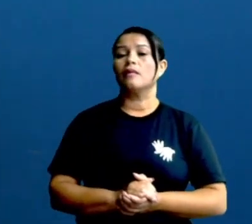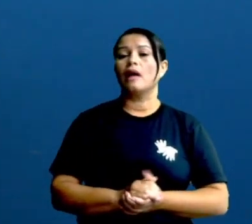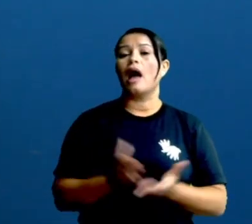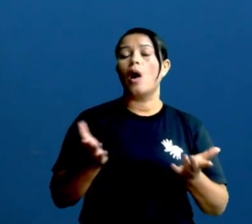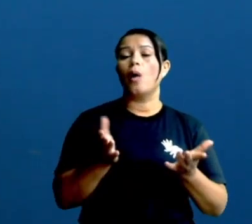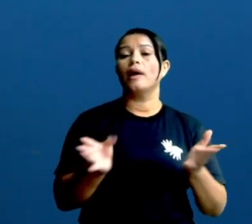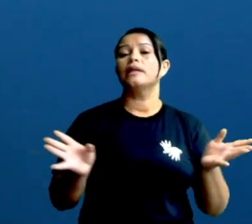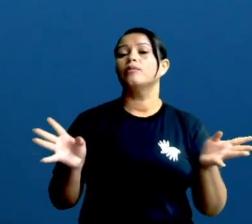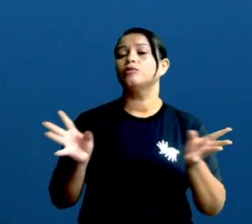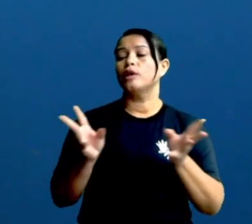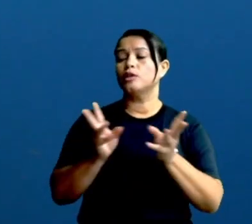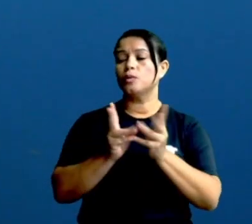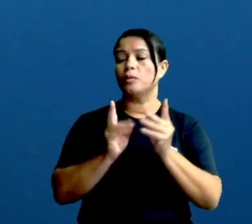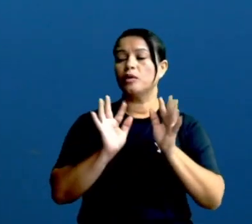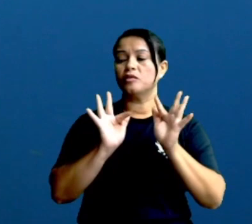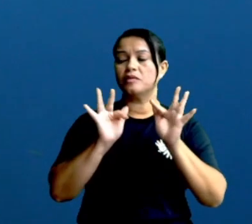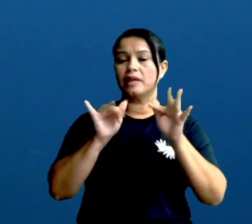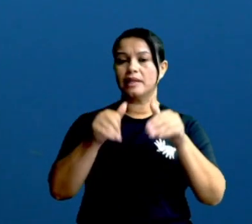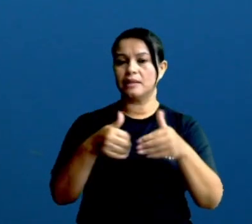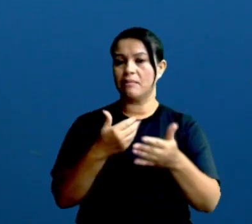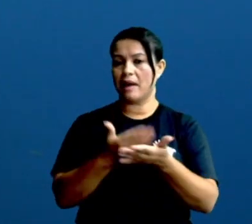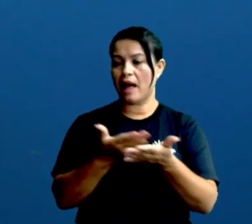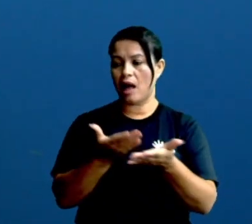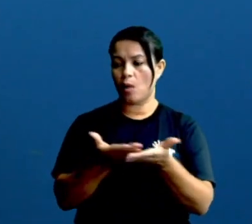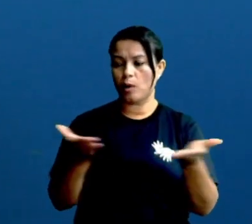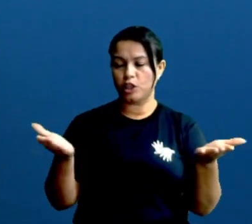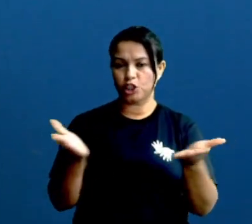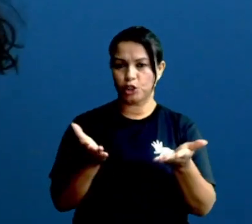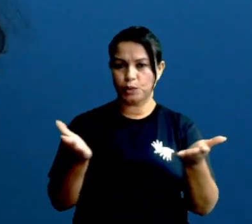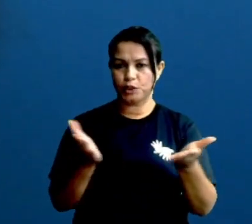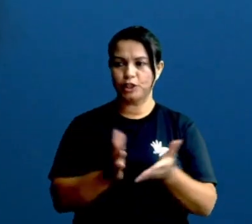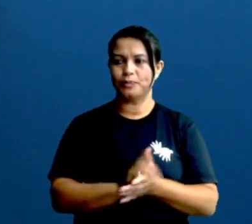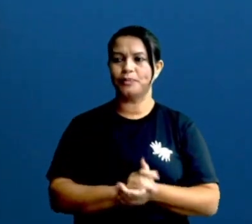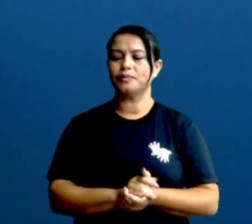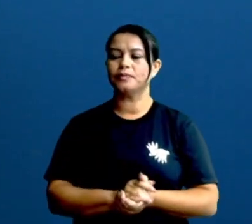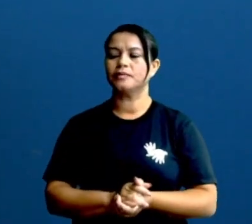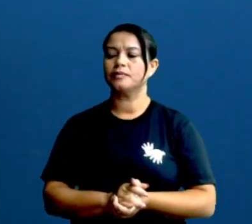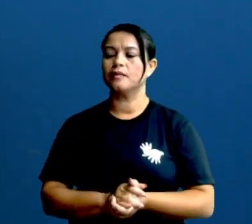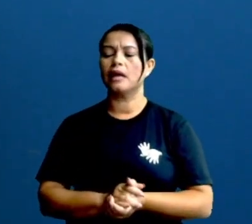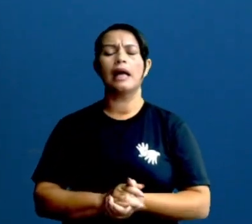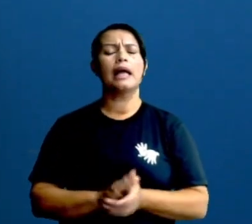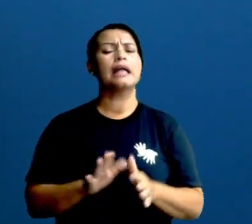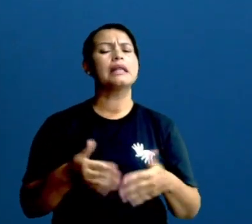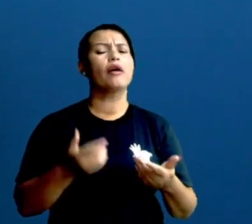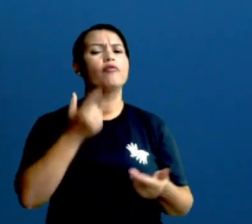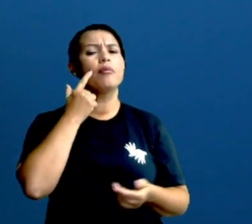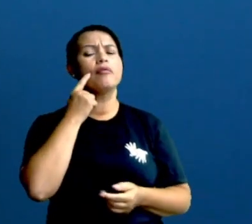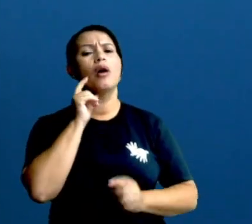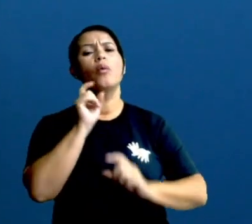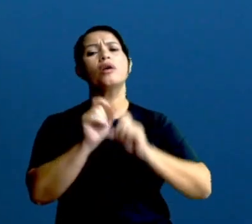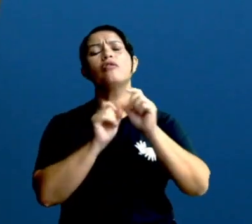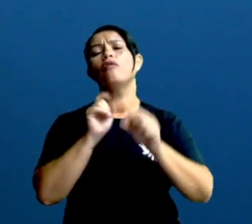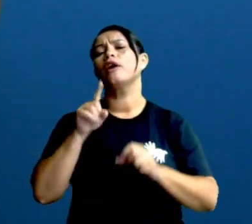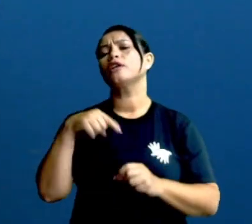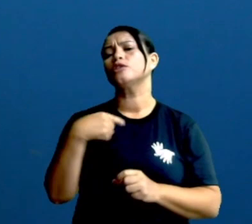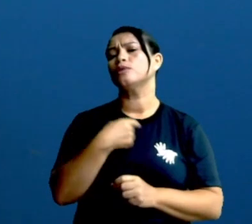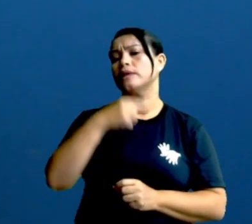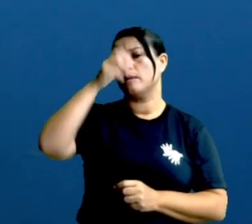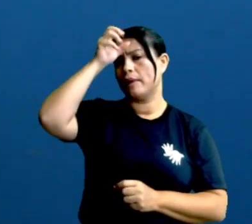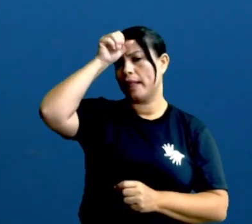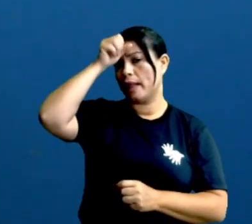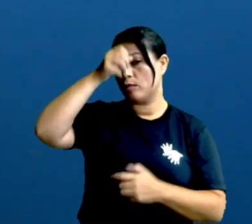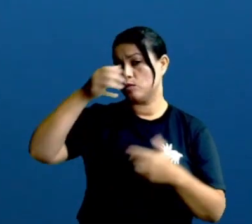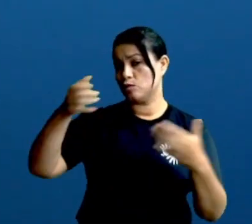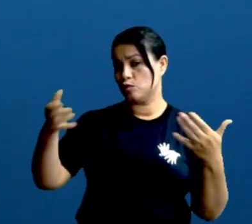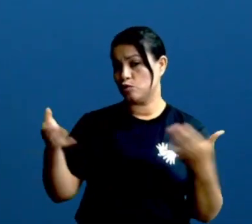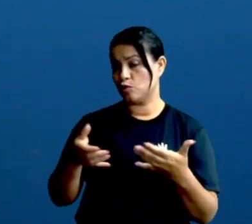Então, aqui um resumo para a gente fechar a nossa aula de hoje. Então, ó, o que foi que nós aprendemos hoje?